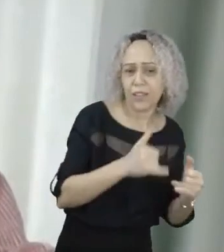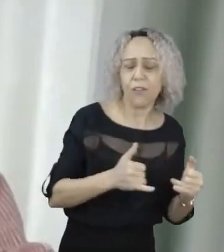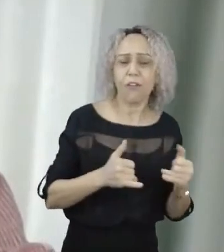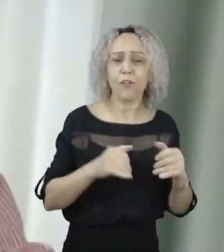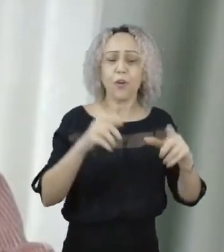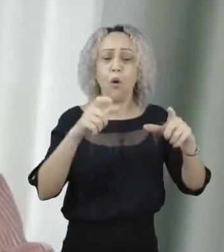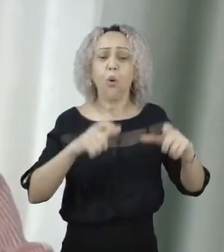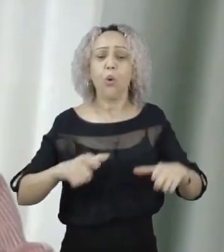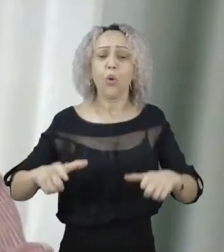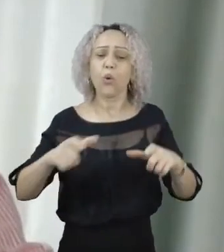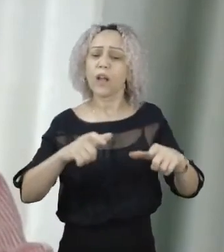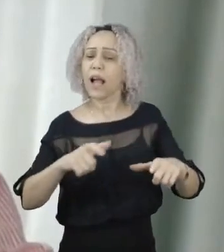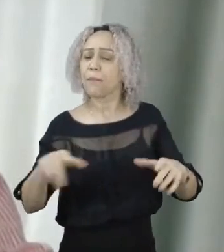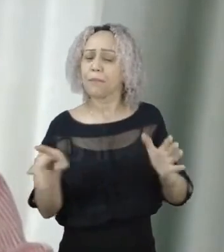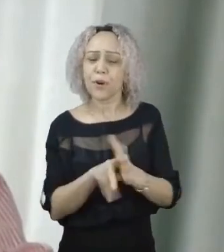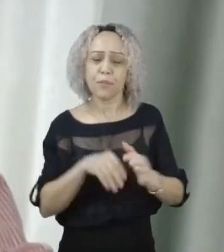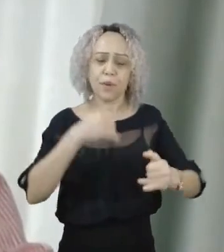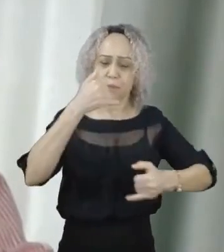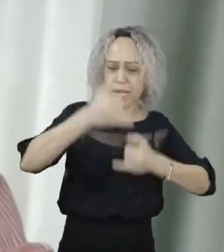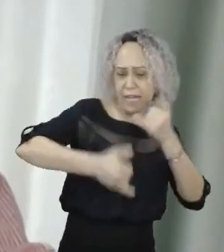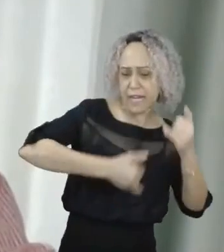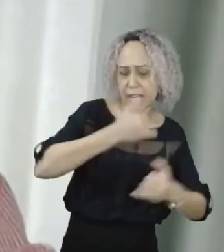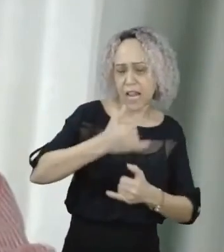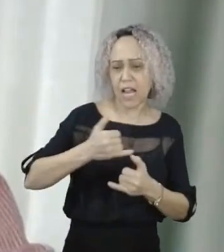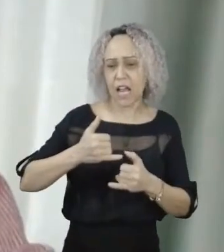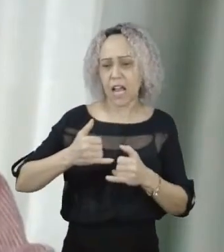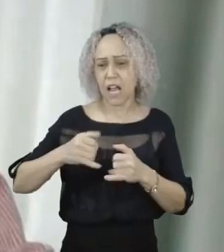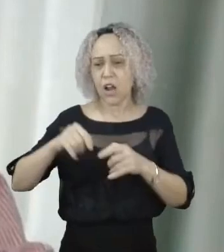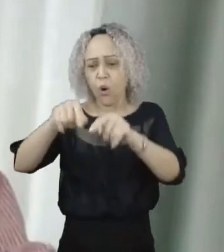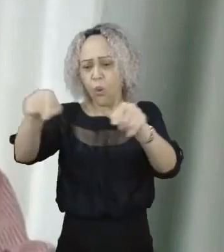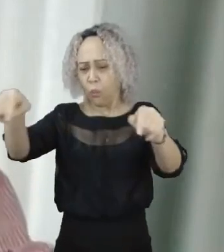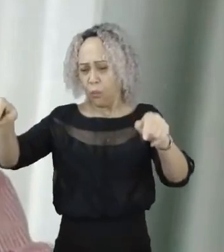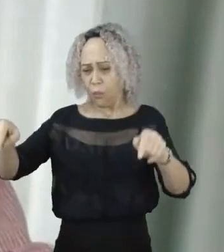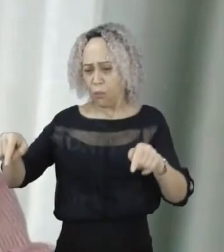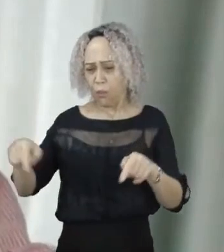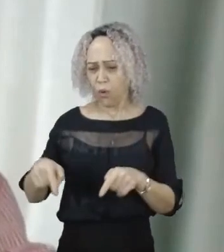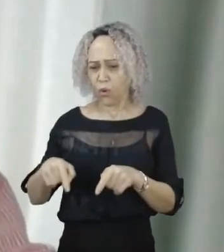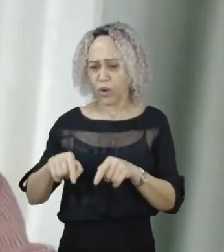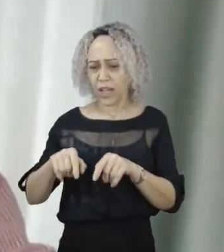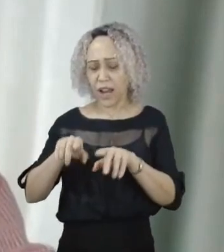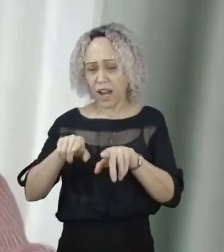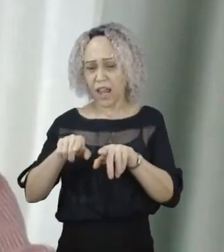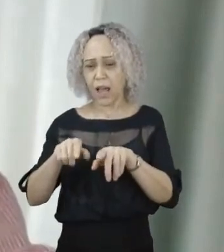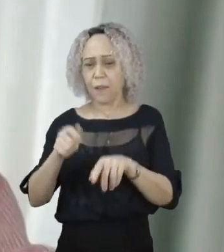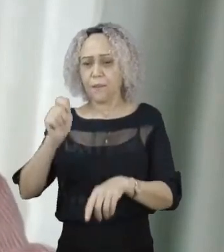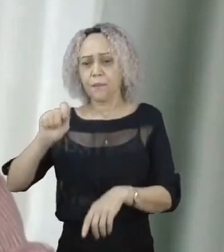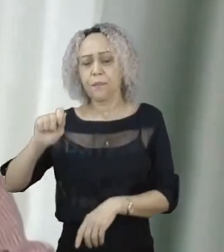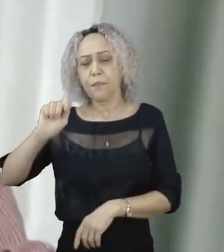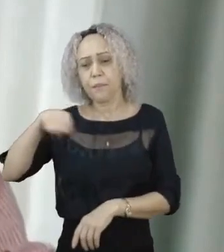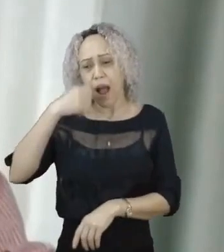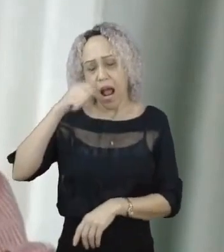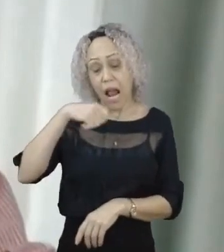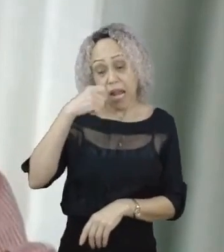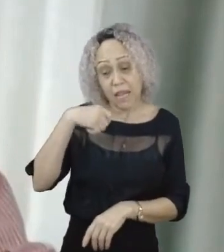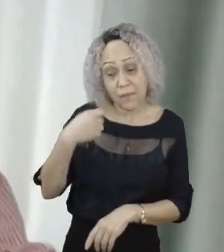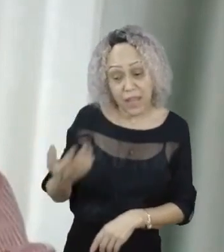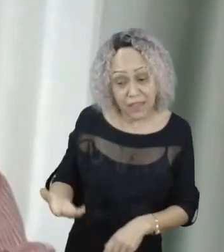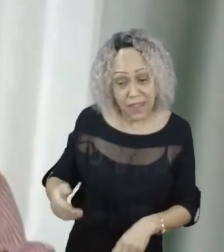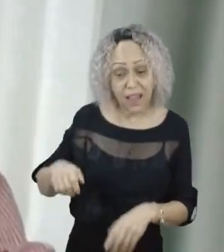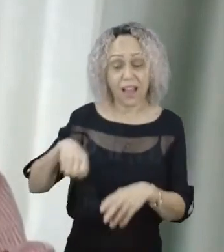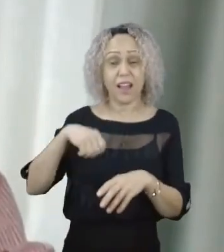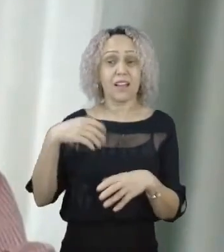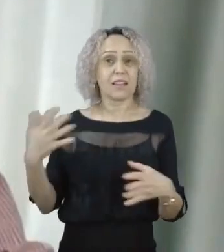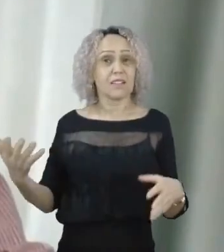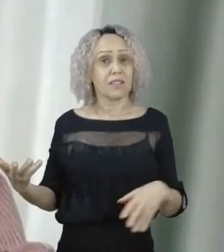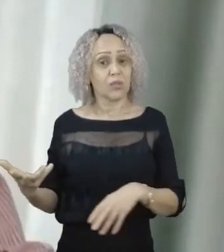recreio, ambiente para fazer refeição, uma boa copa, um bom refeitório, além das salas de aula, é claro. Então,